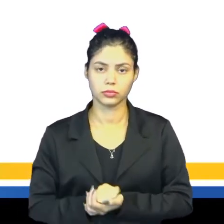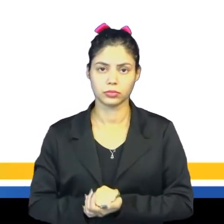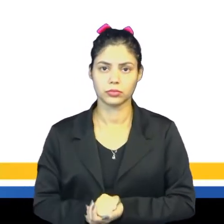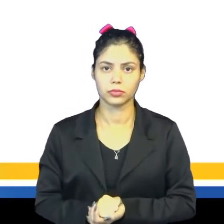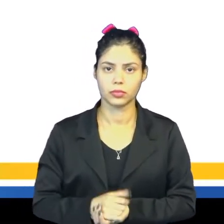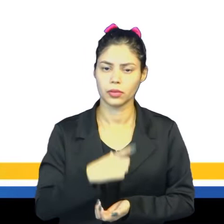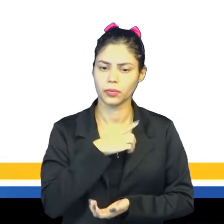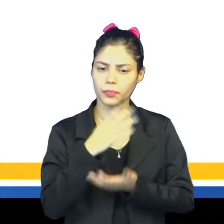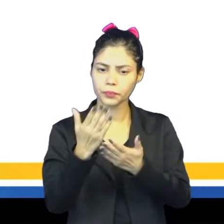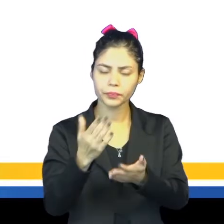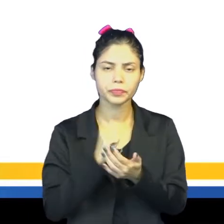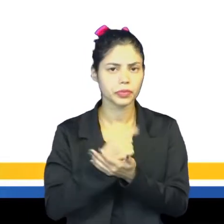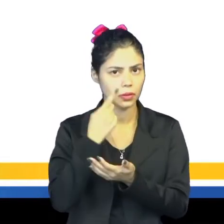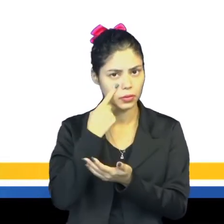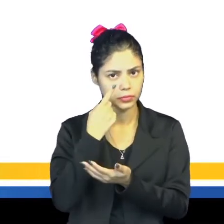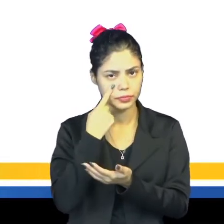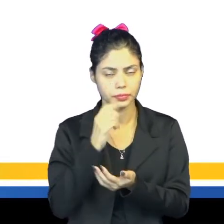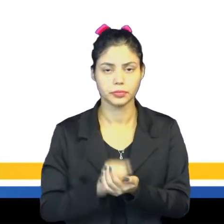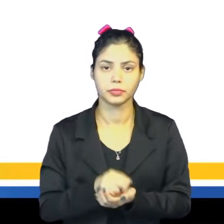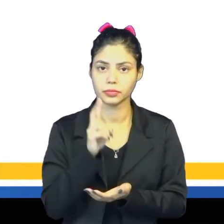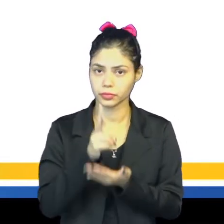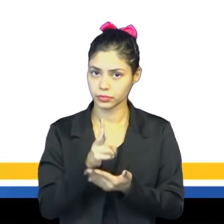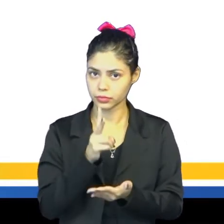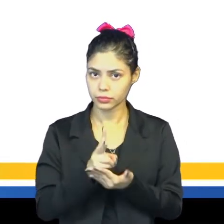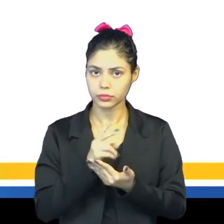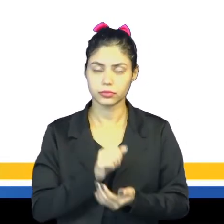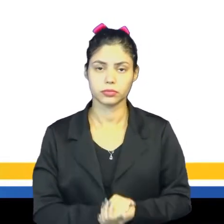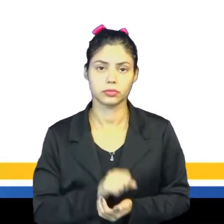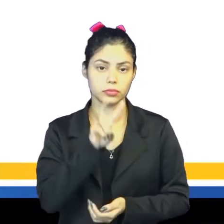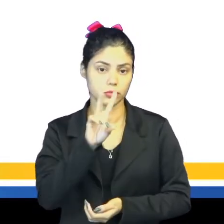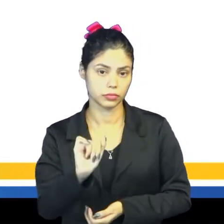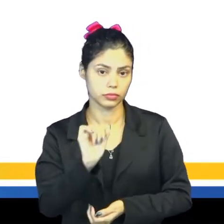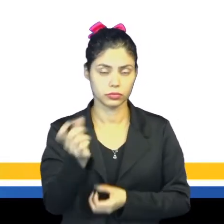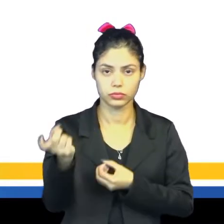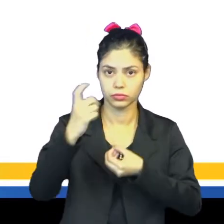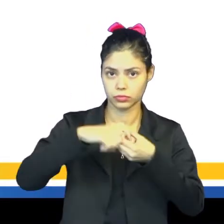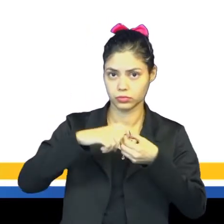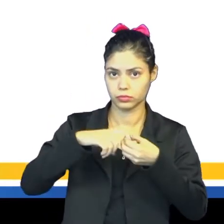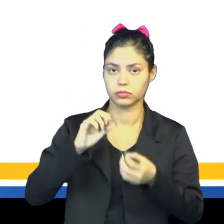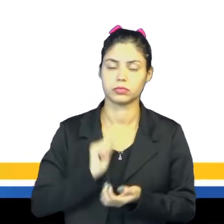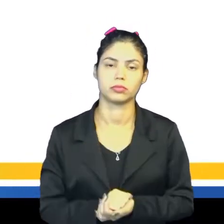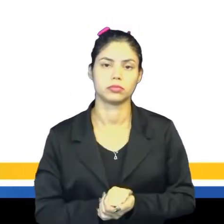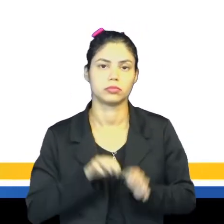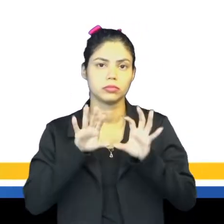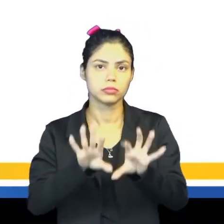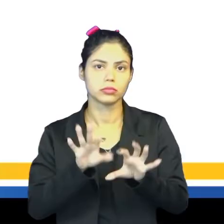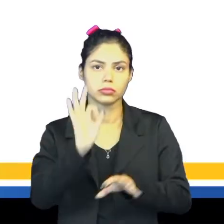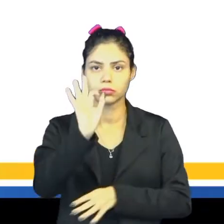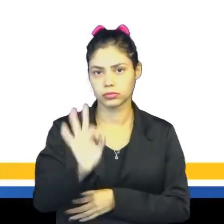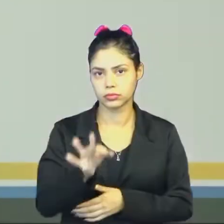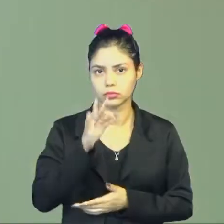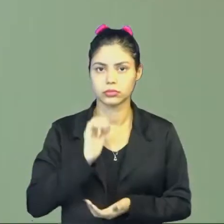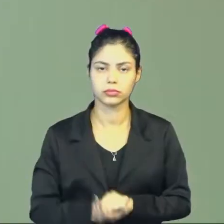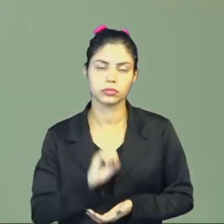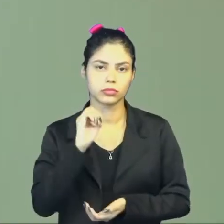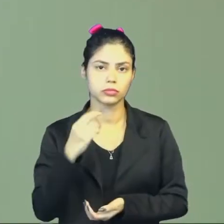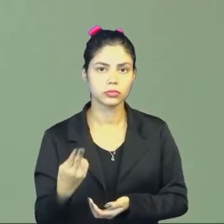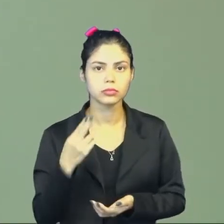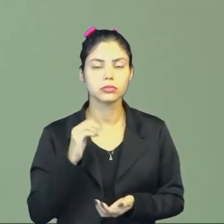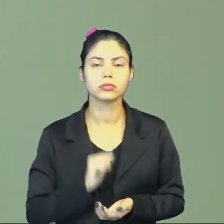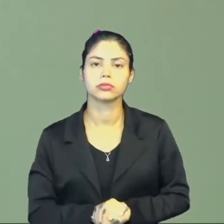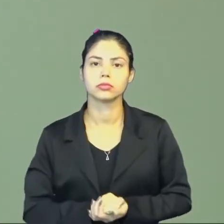nós temos aí que observar sempre o que vai e o que volta. O que dá certo no primeiro